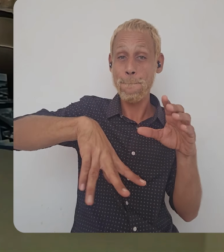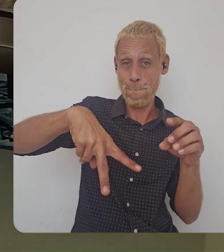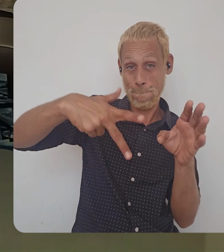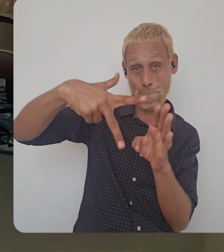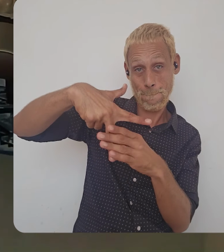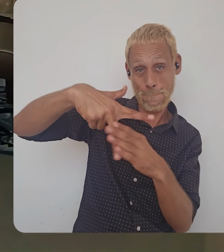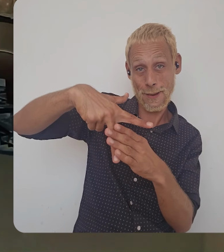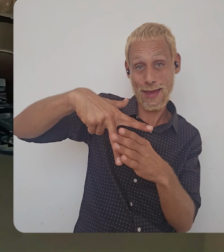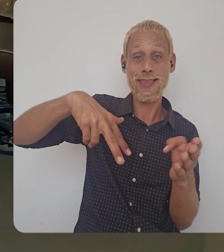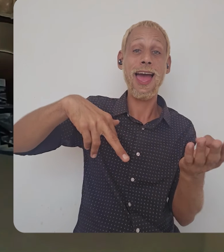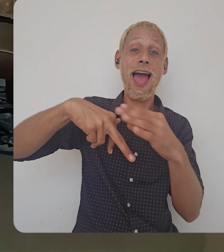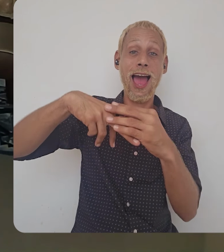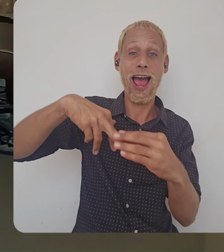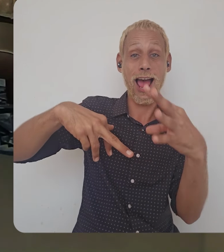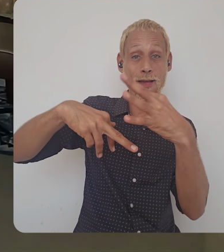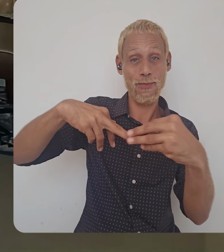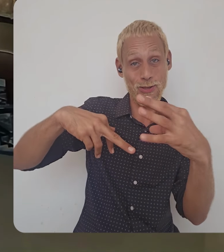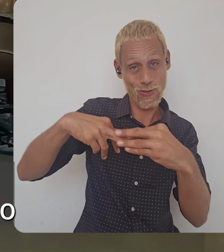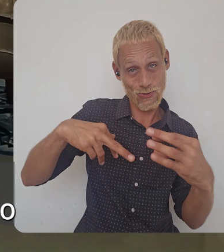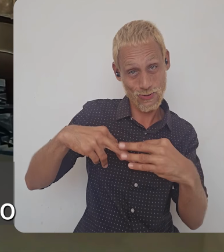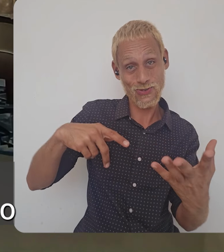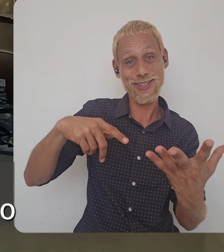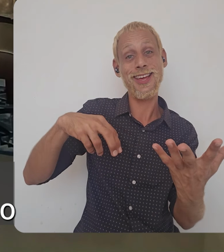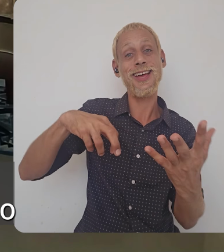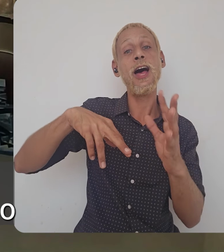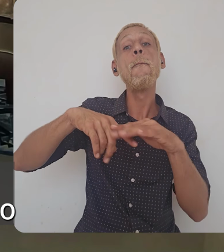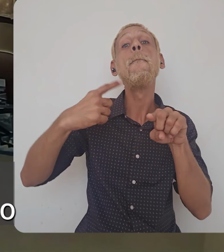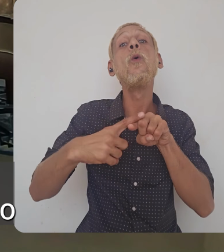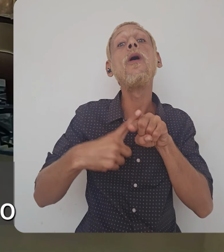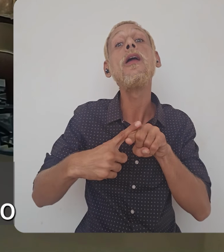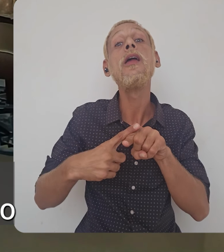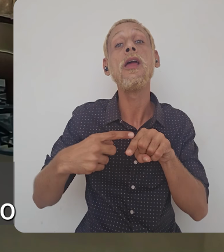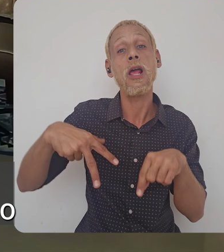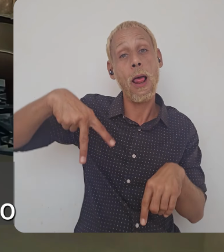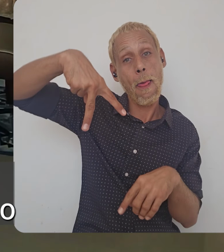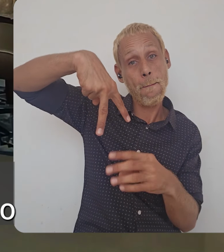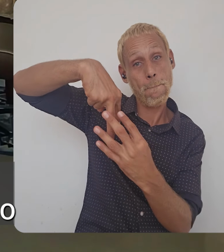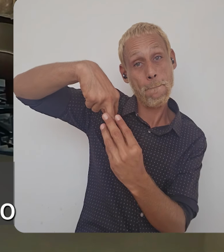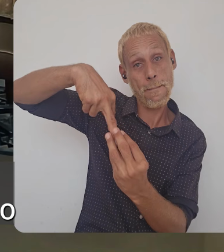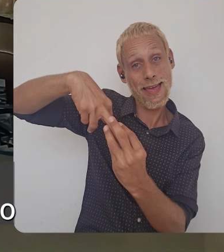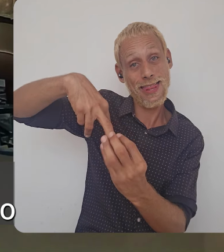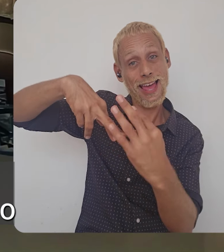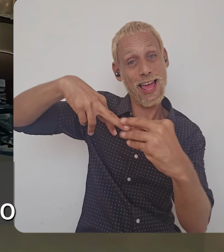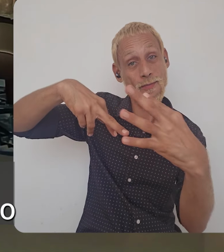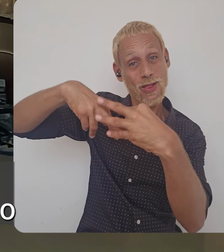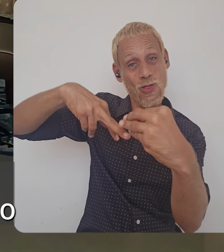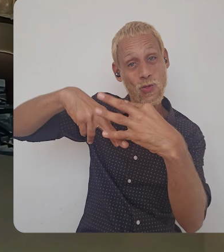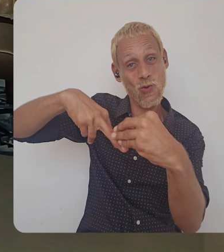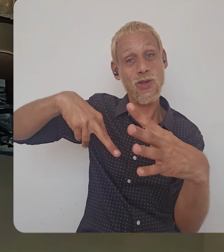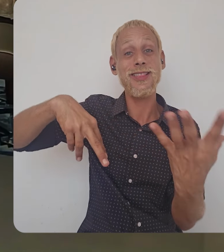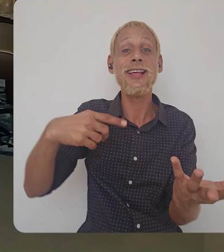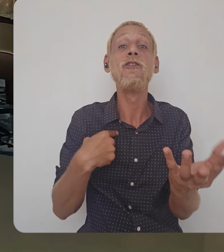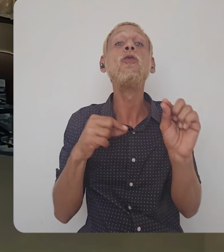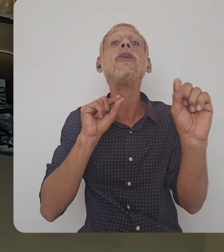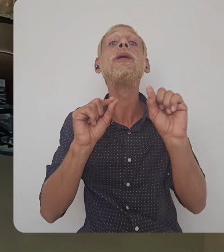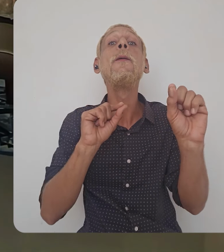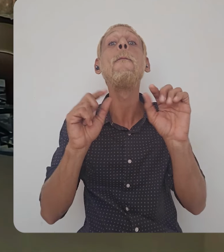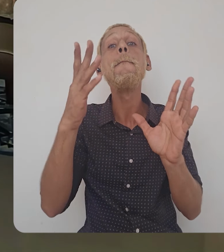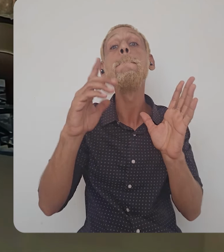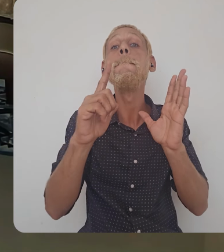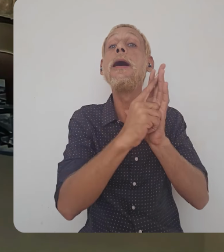de Pernambuco. Bom, Perna Cabeluda. Perna Cabeluda foi um evento que aconteceu muito próximo de mim, porque foi, tanto quanto me lembro,